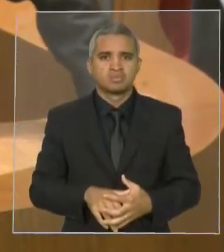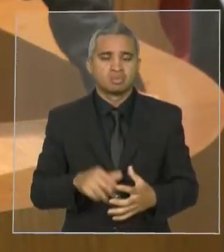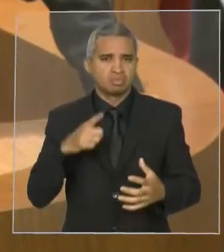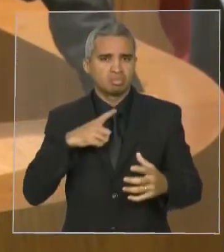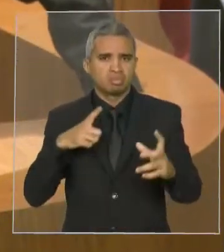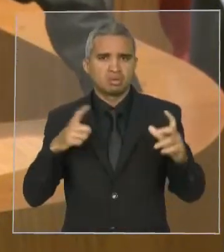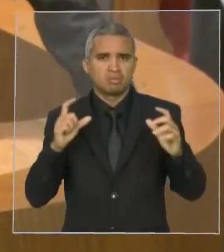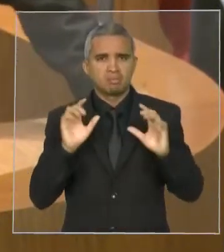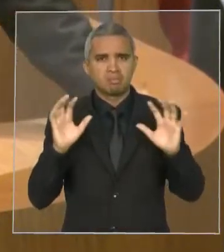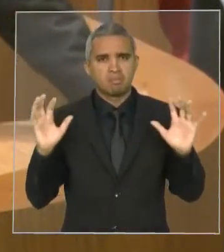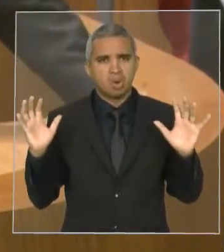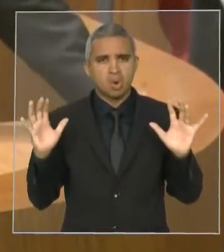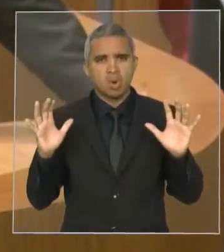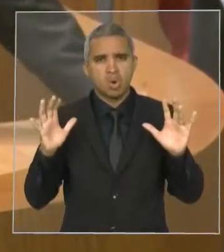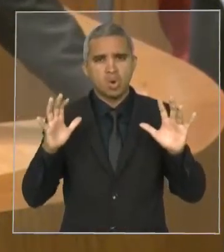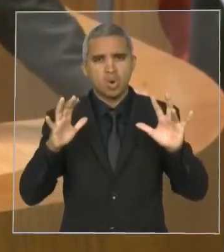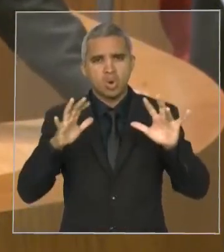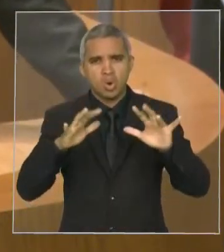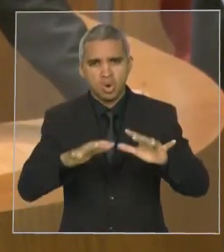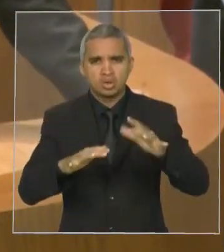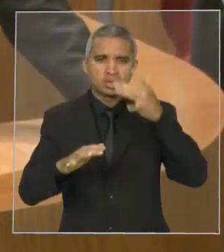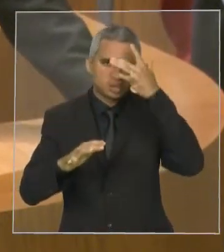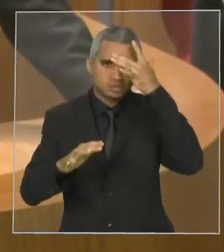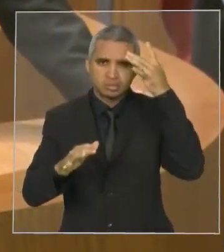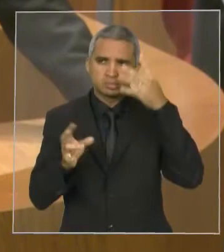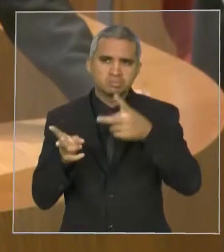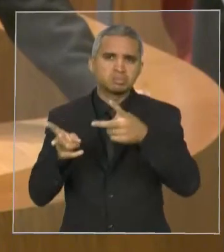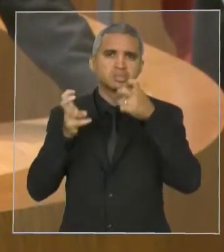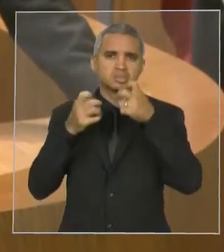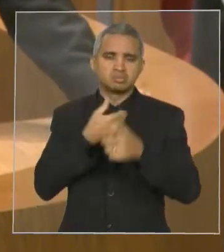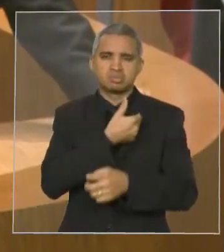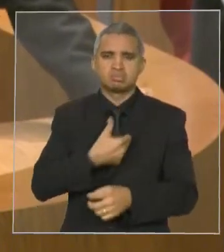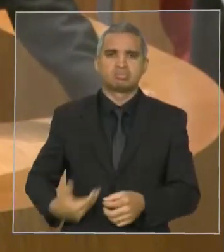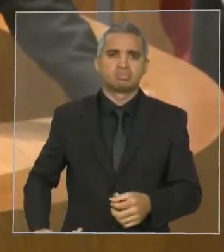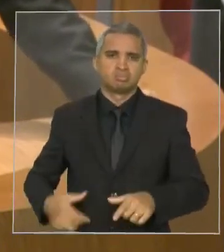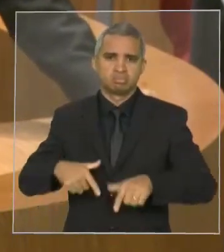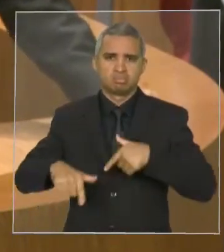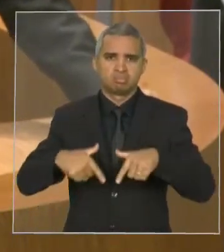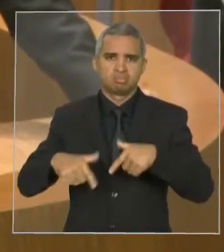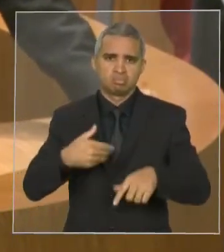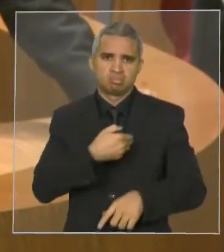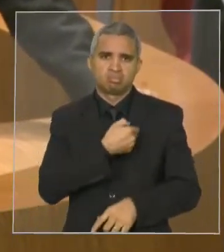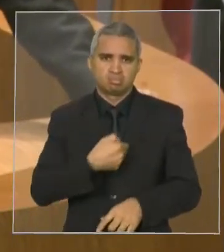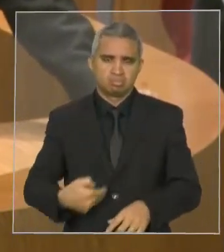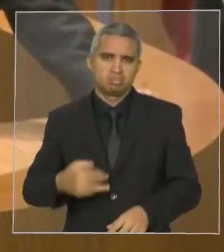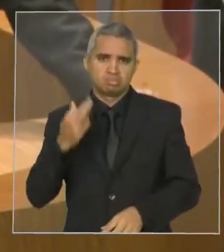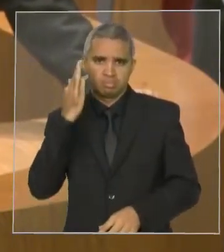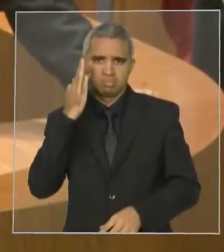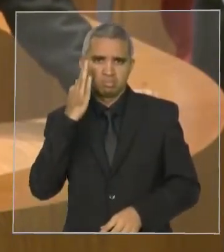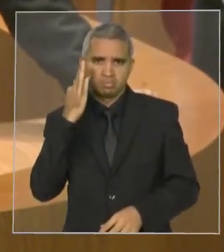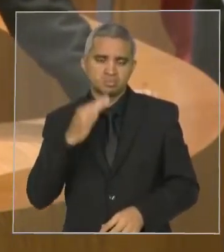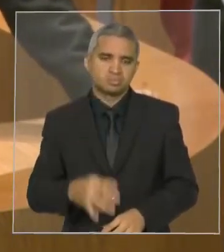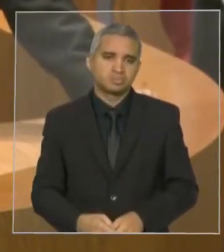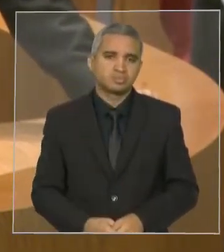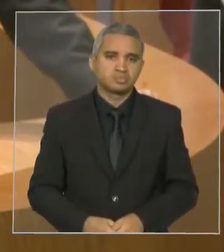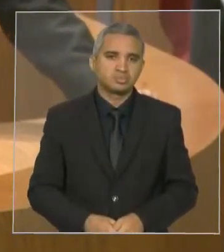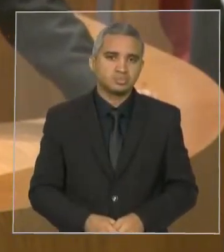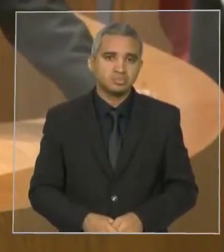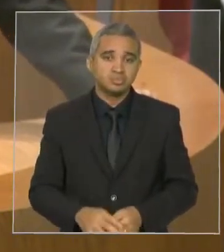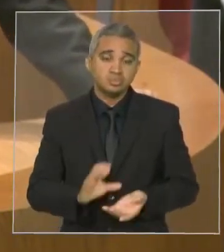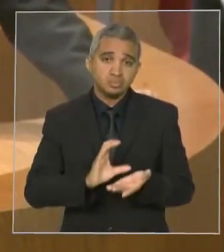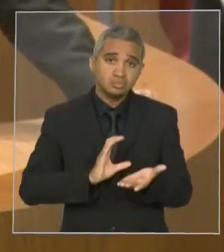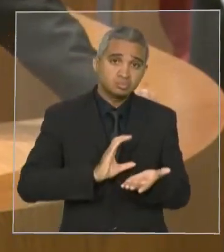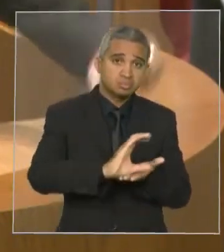e as pessoas já conhecem esse trabalho o investimento que estava de três milhões de